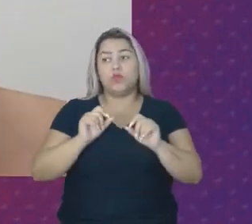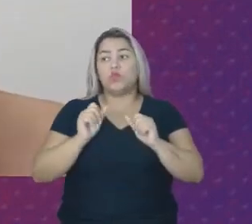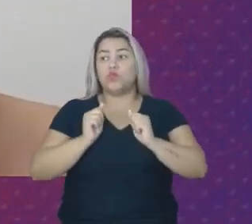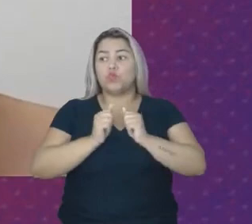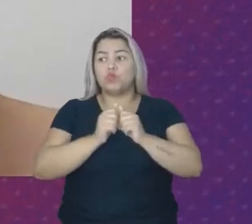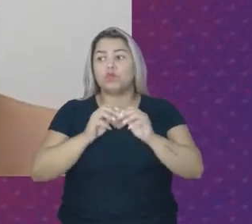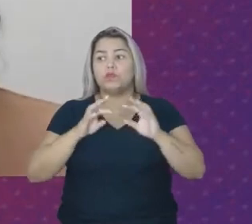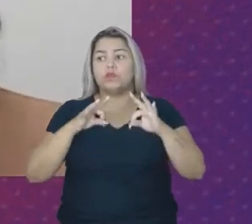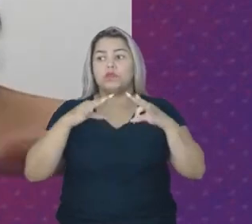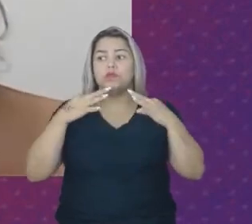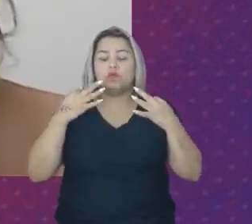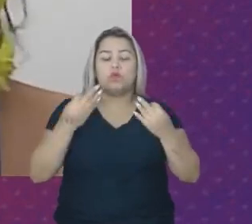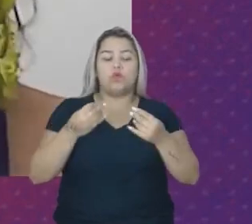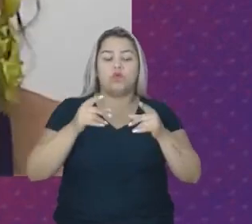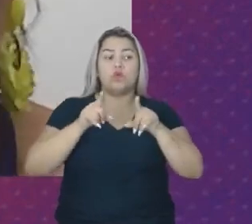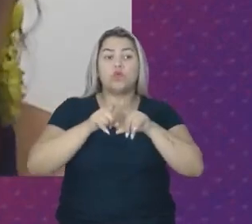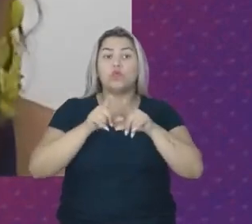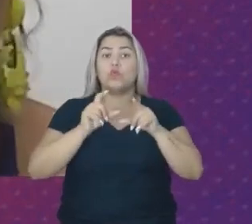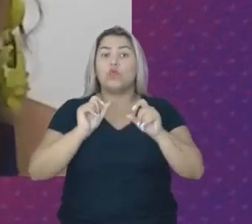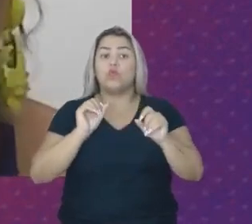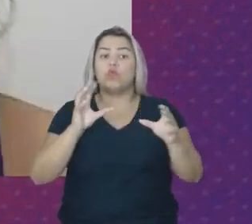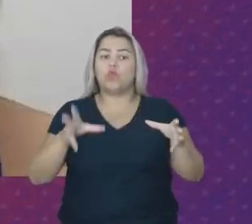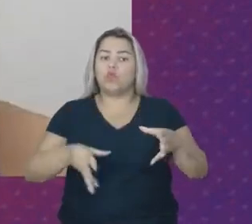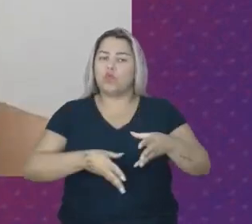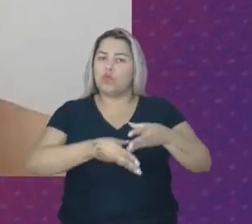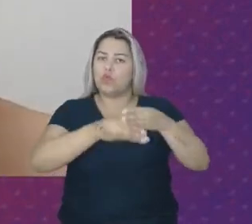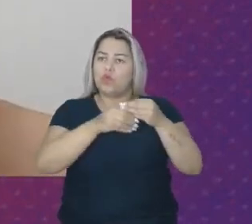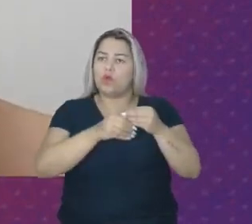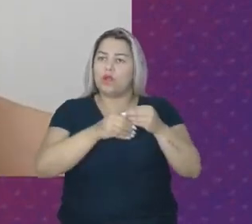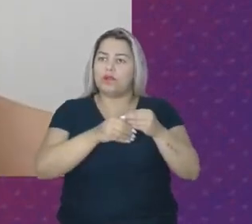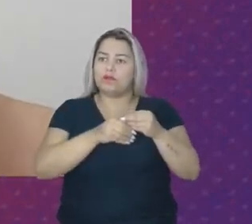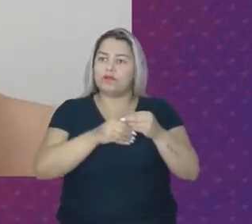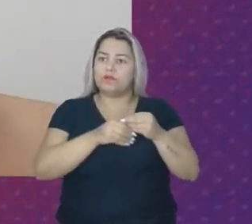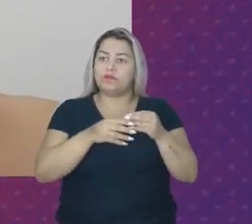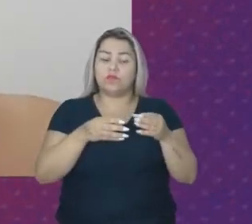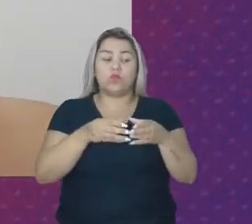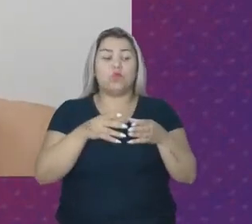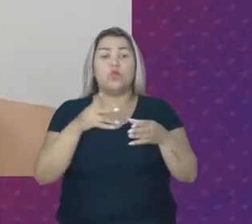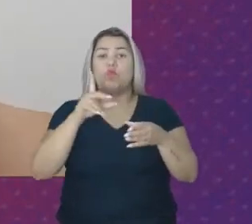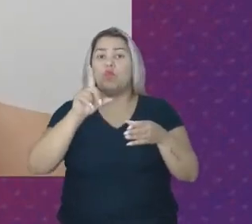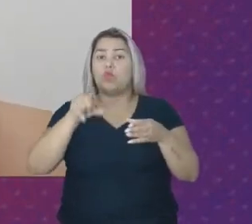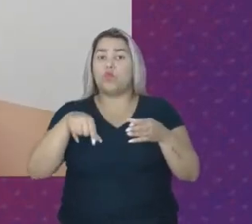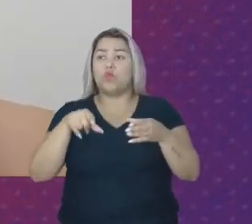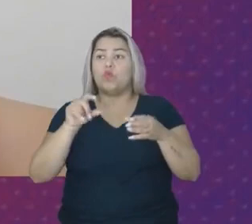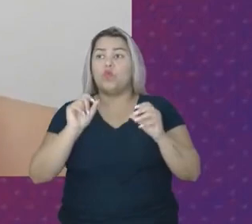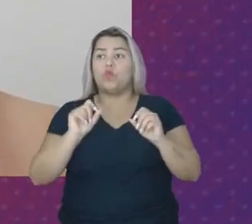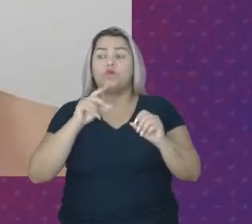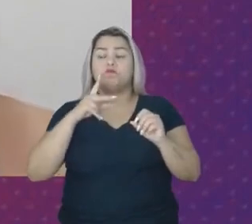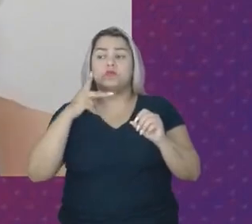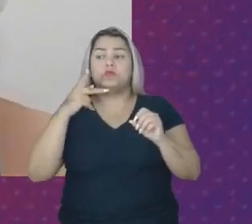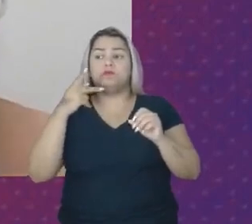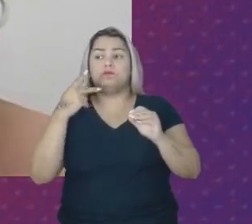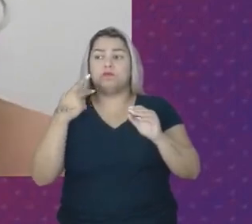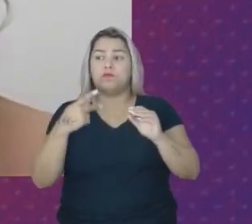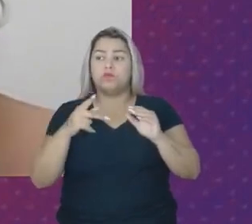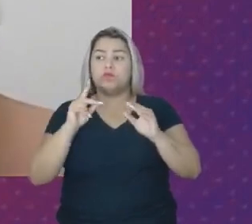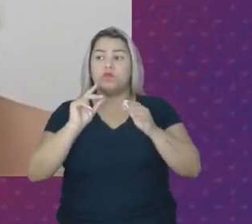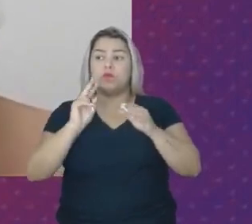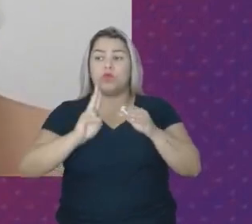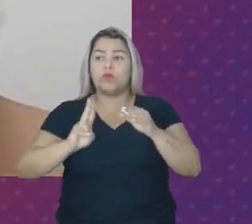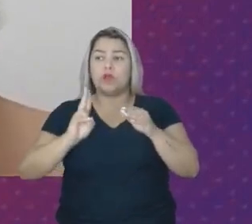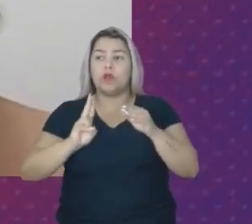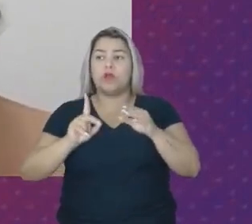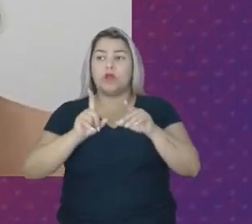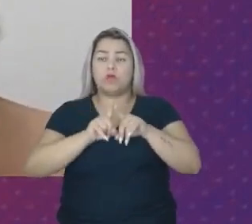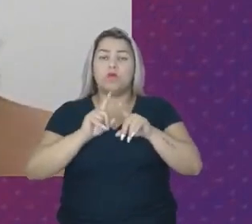conjunto desses arquétipos que se complementem. A gente define qual é o arquétipo dominante e